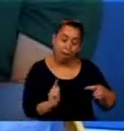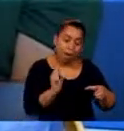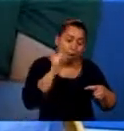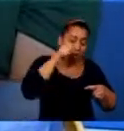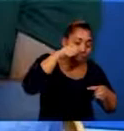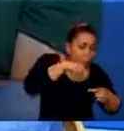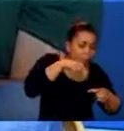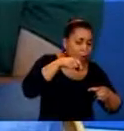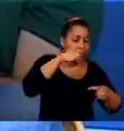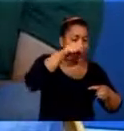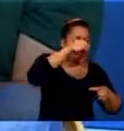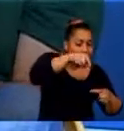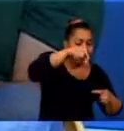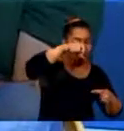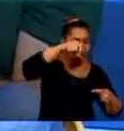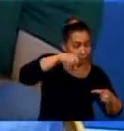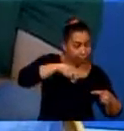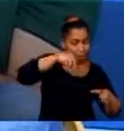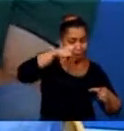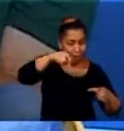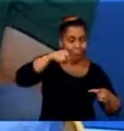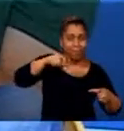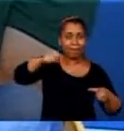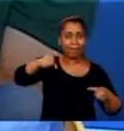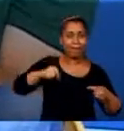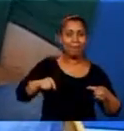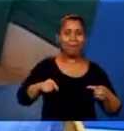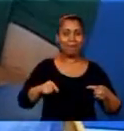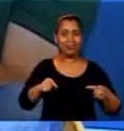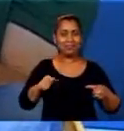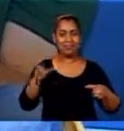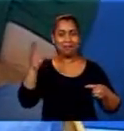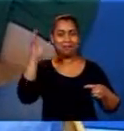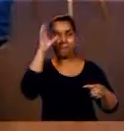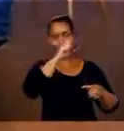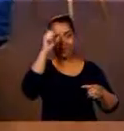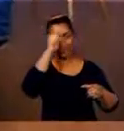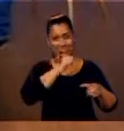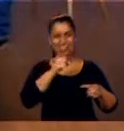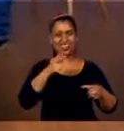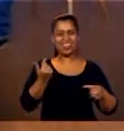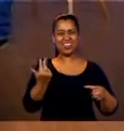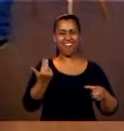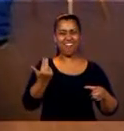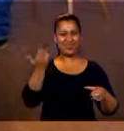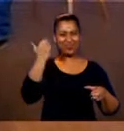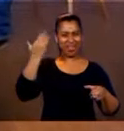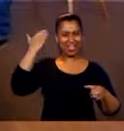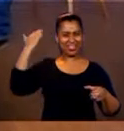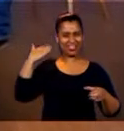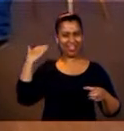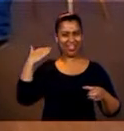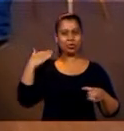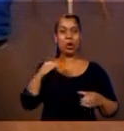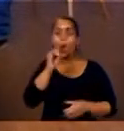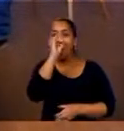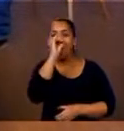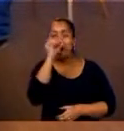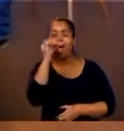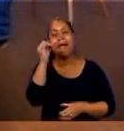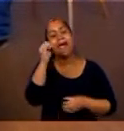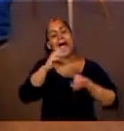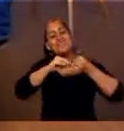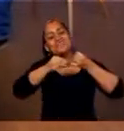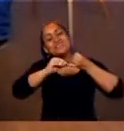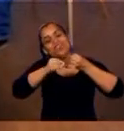pouco mais do que eu aprendi, que era o feijãozinho, no algodão. Né? Então,